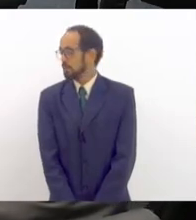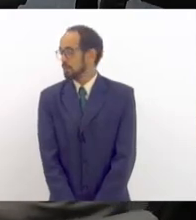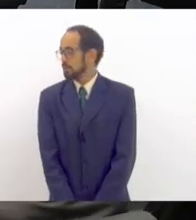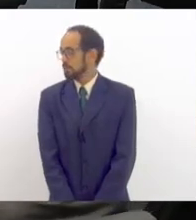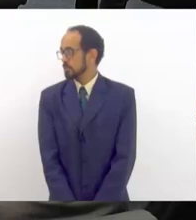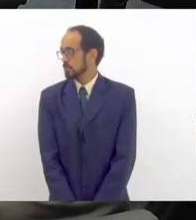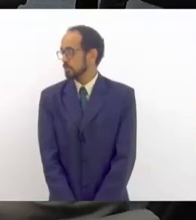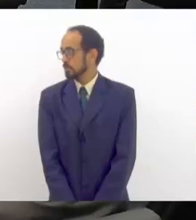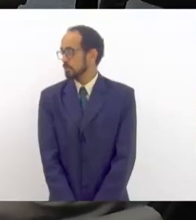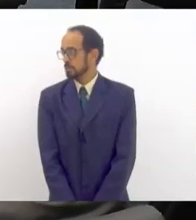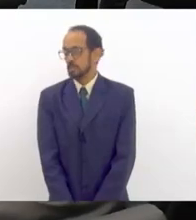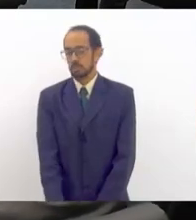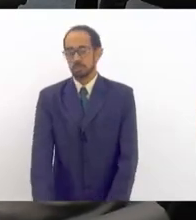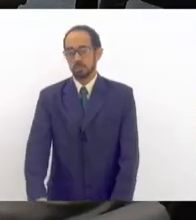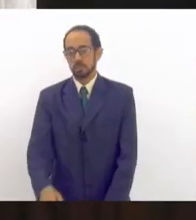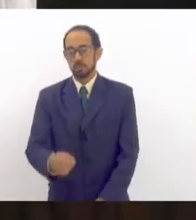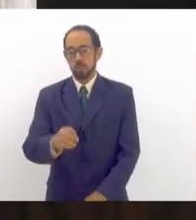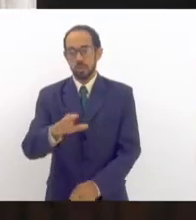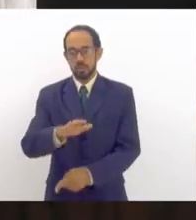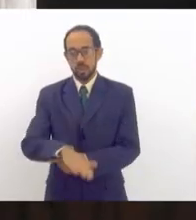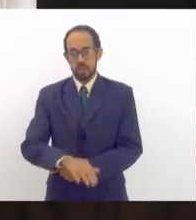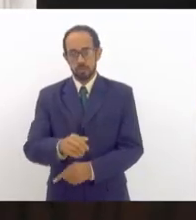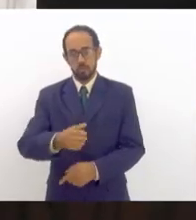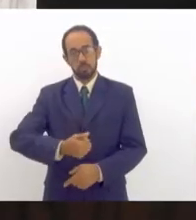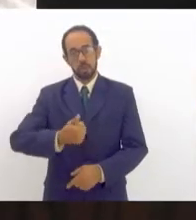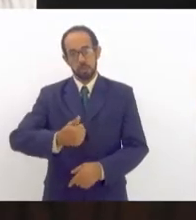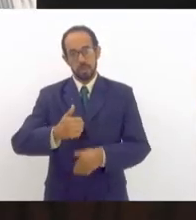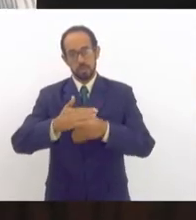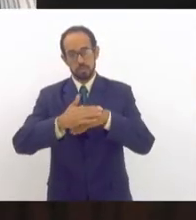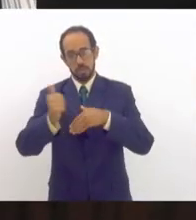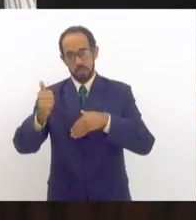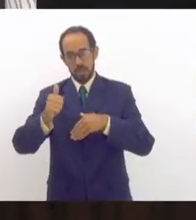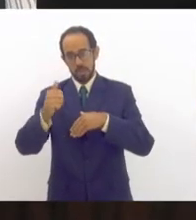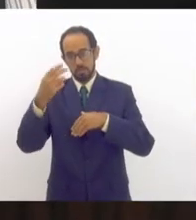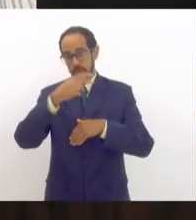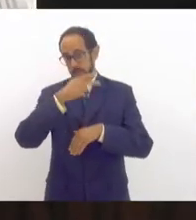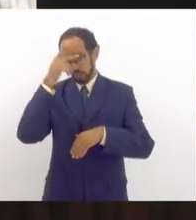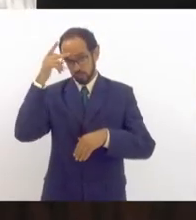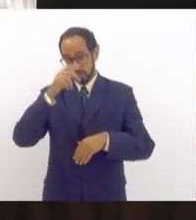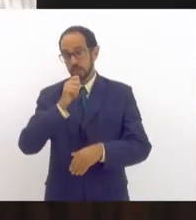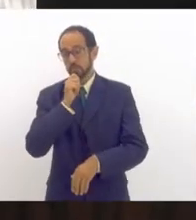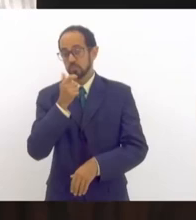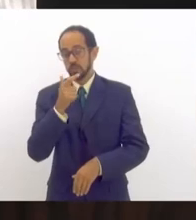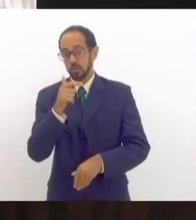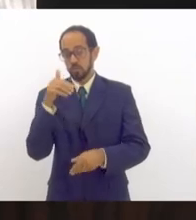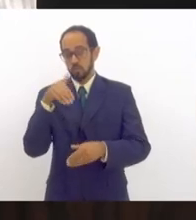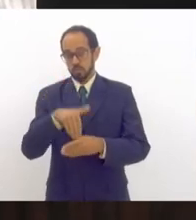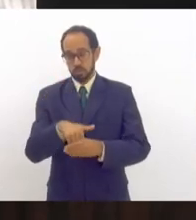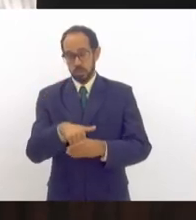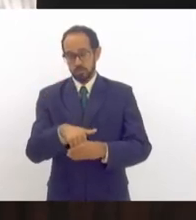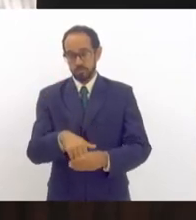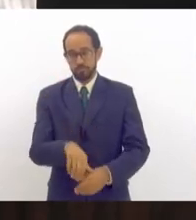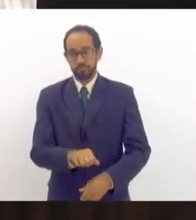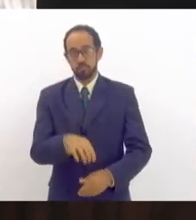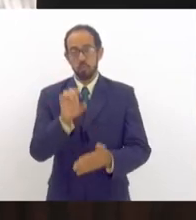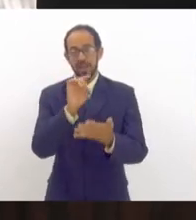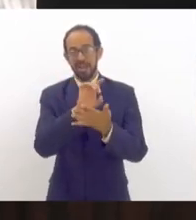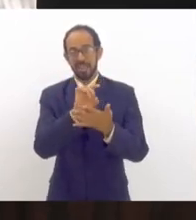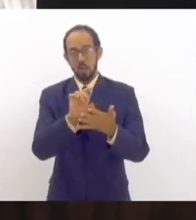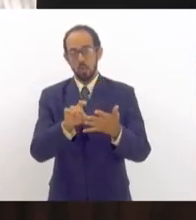Boa tarde vou fazer a primeira chamada aí quem não votou André Correia